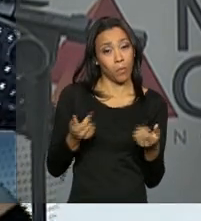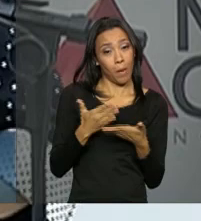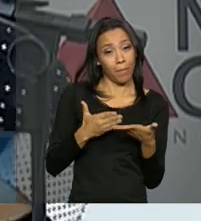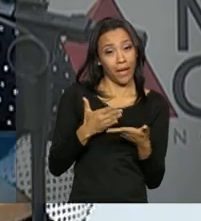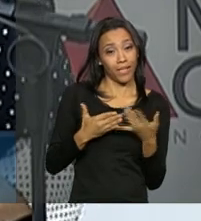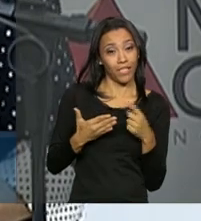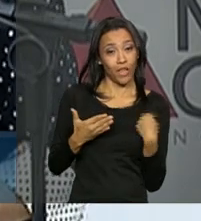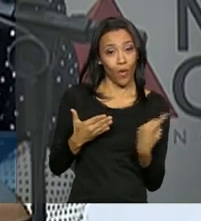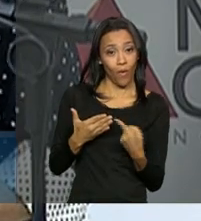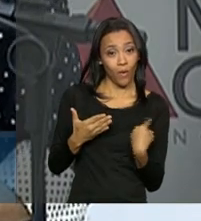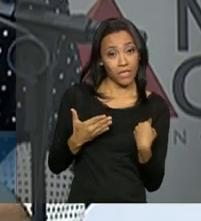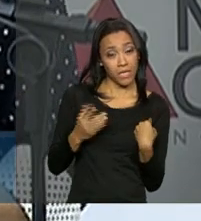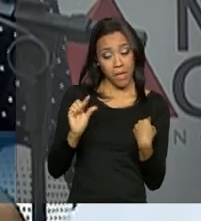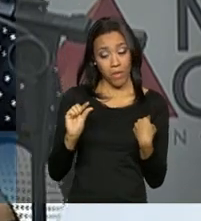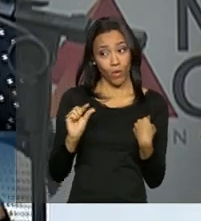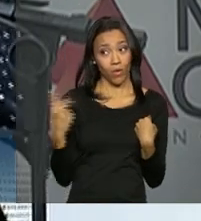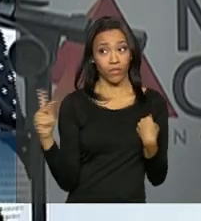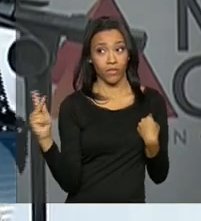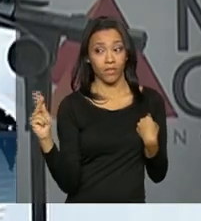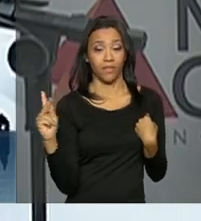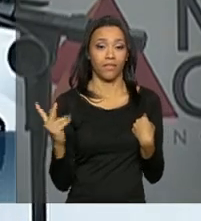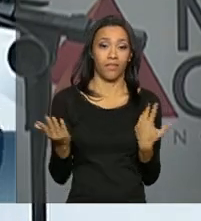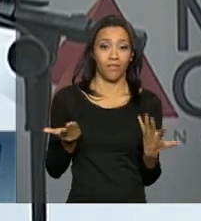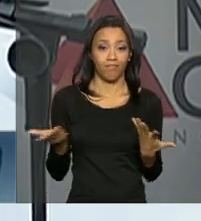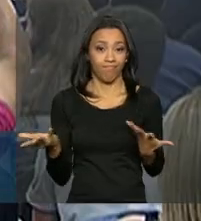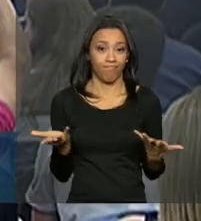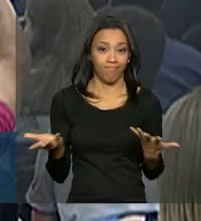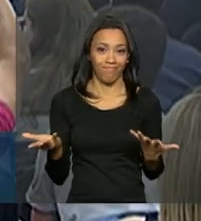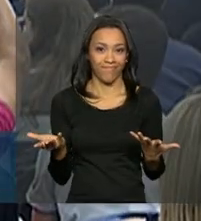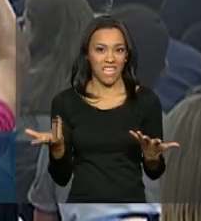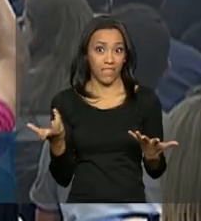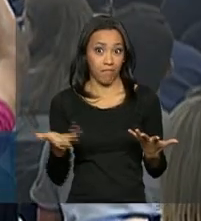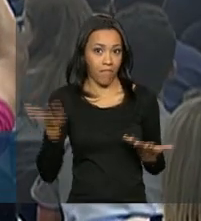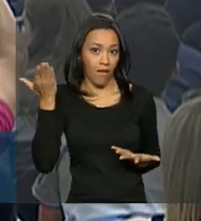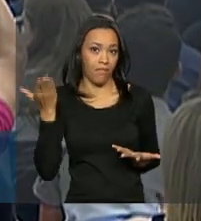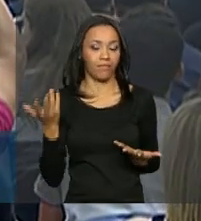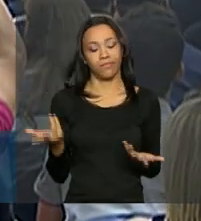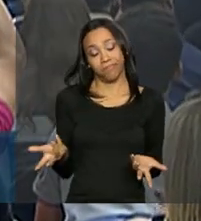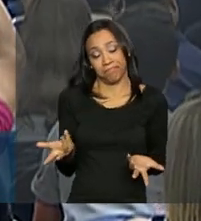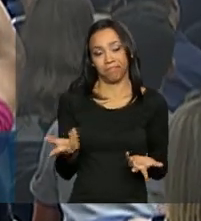nossa e uma parte menor é deles. Eles querem o oposto, mas